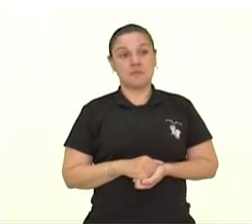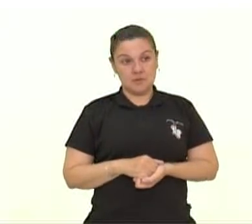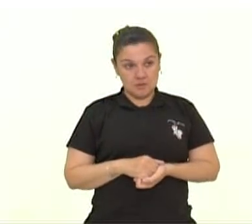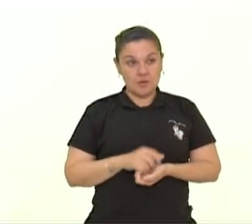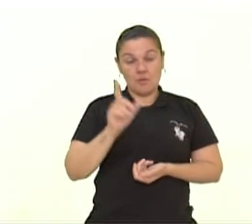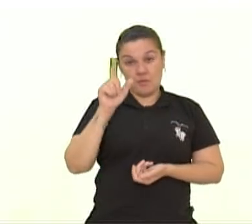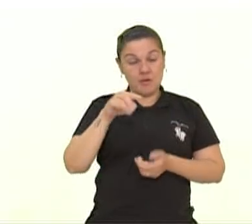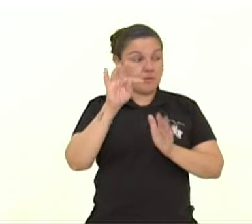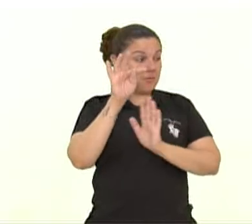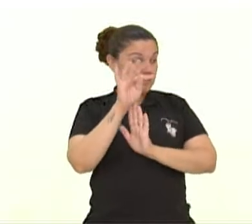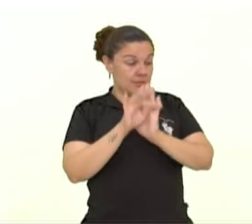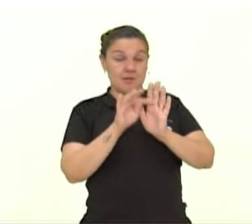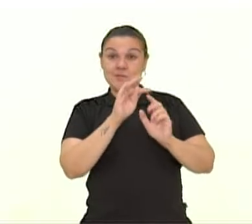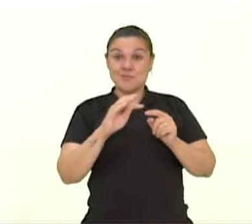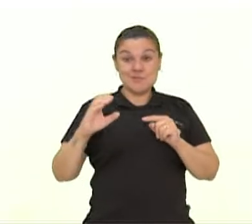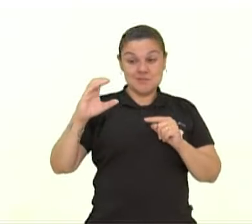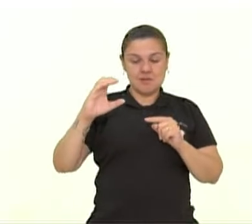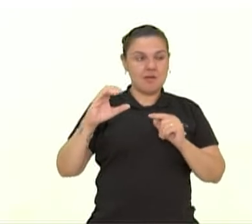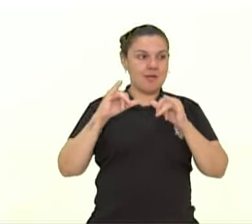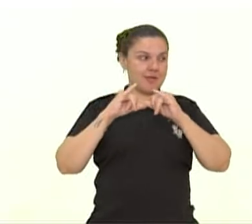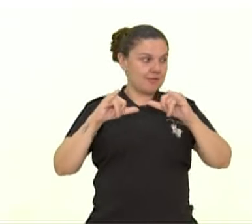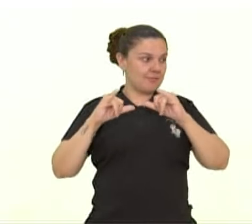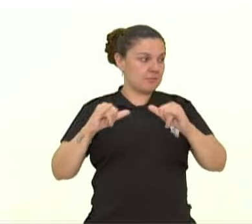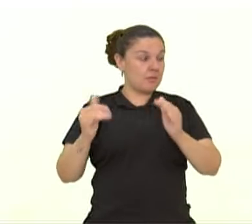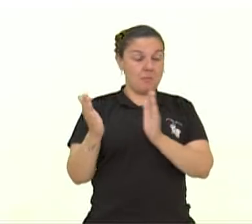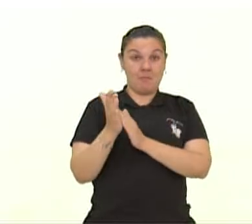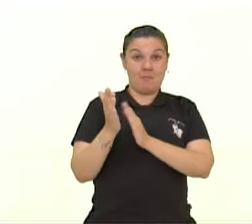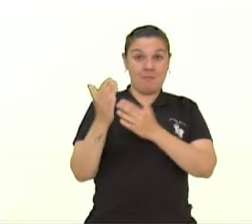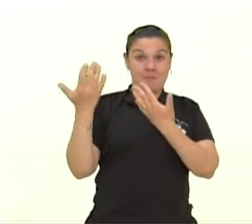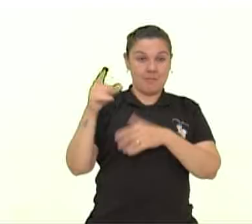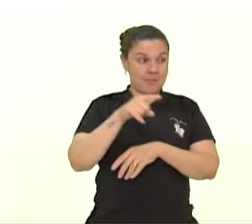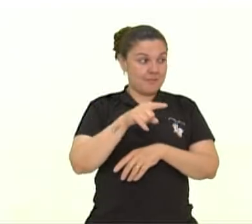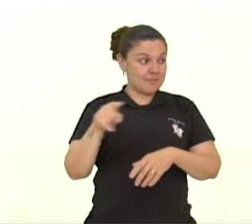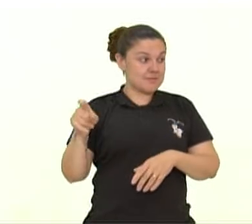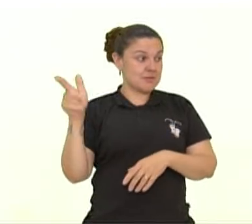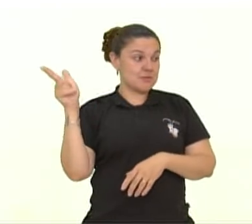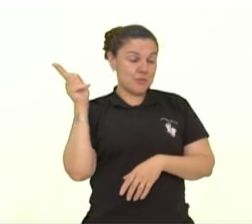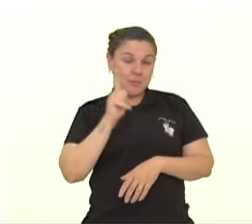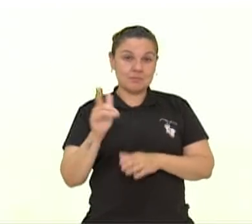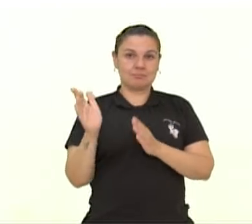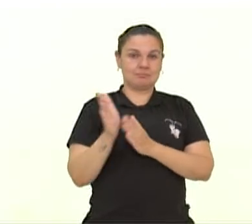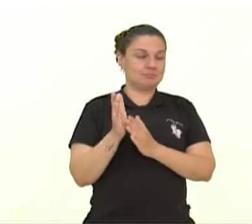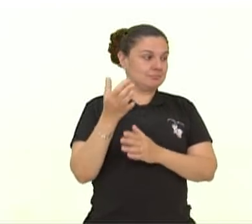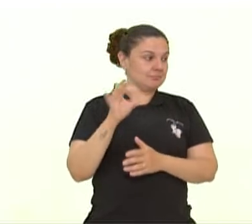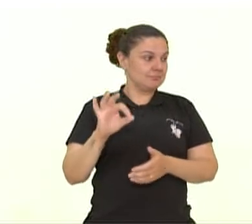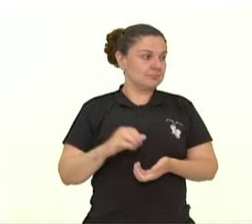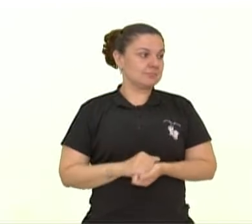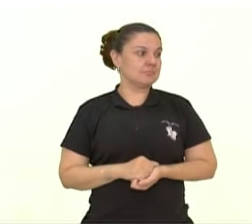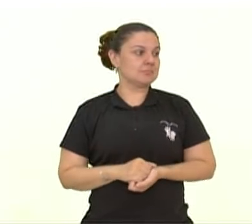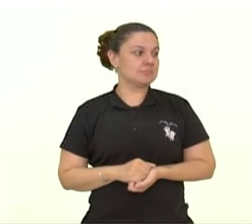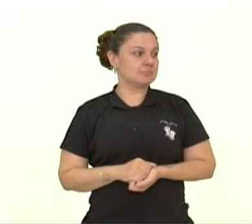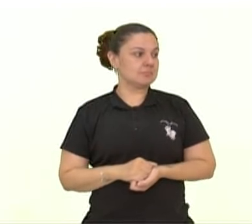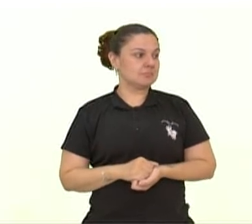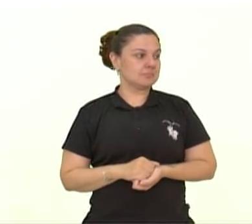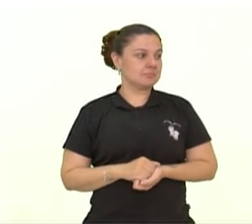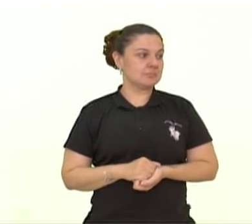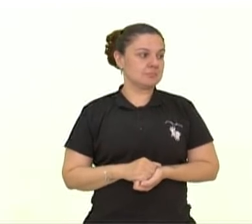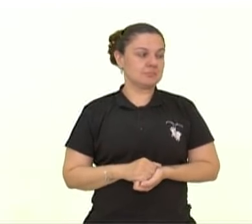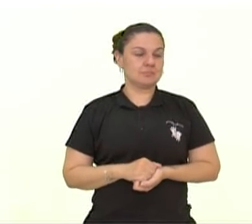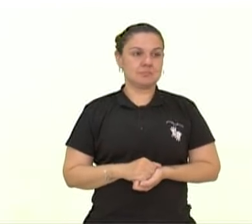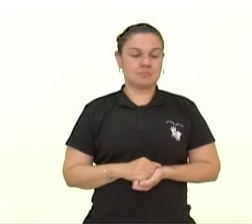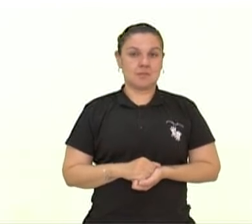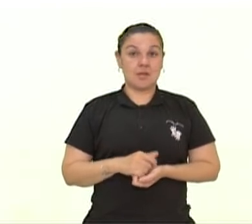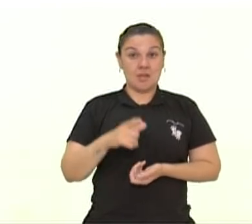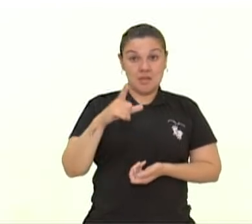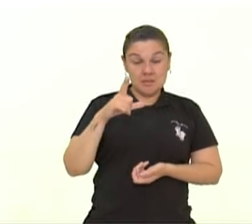portanto, de um texto informativo, né? Parabéns para quem conseguiu aí acertar. E agora, existem